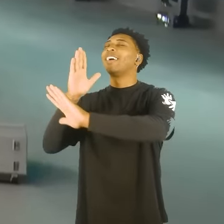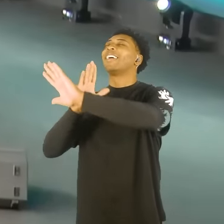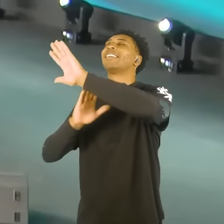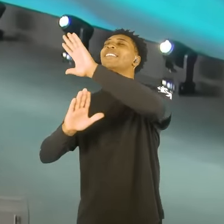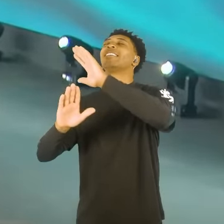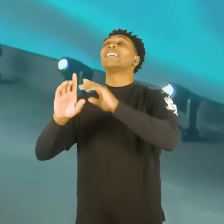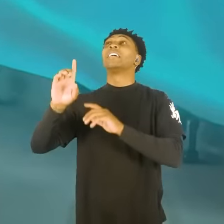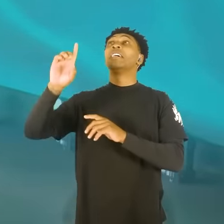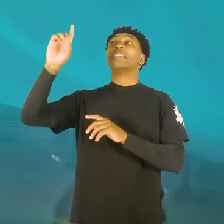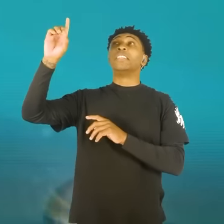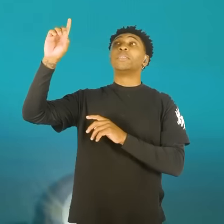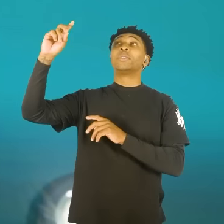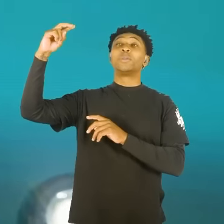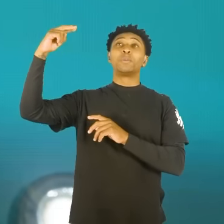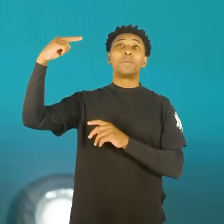vê quem eu sou.